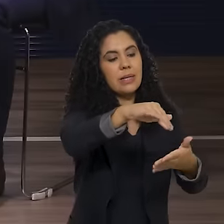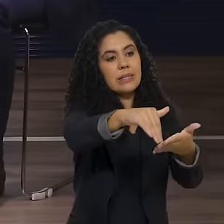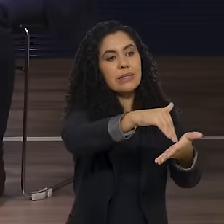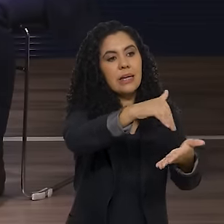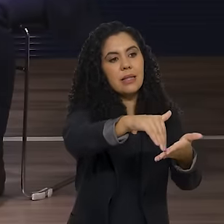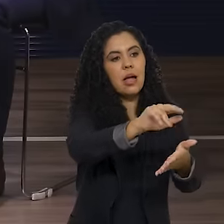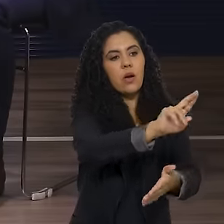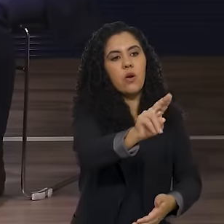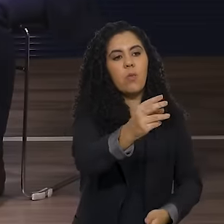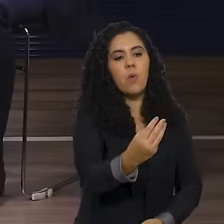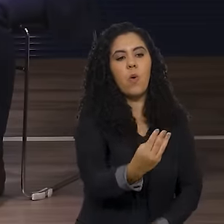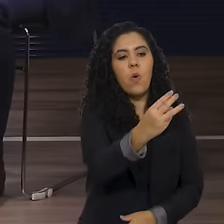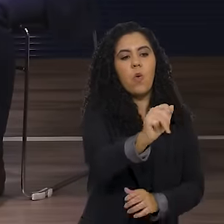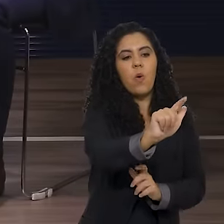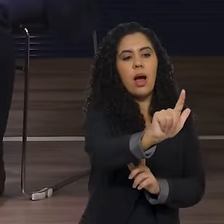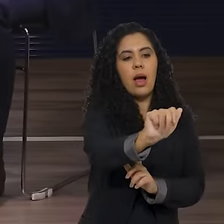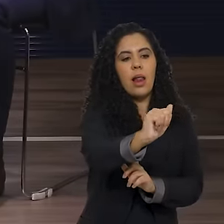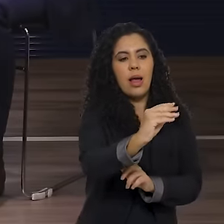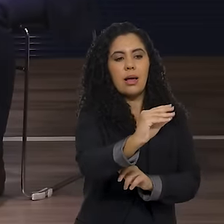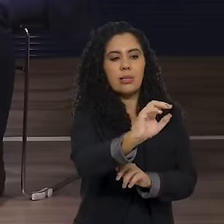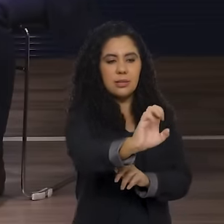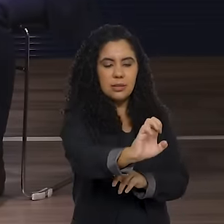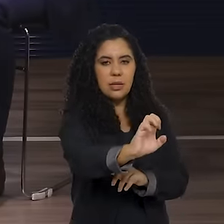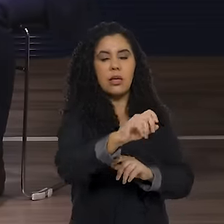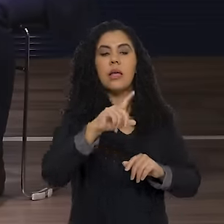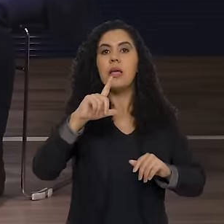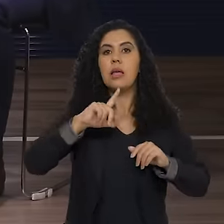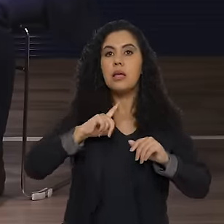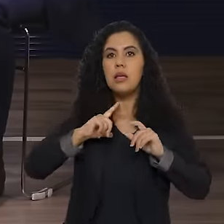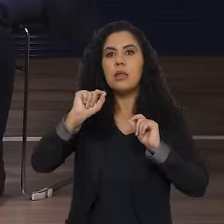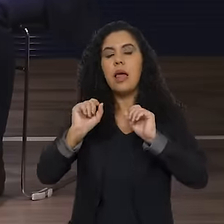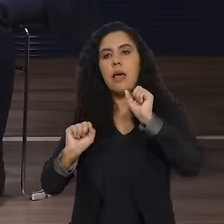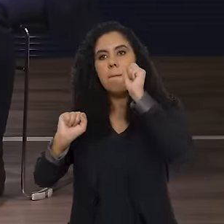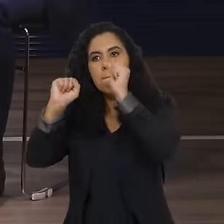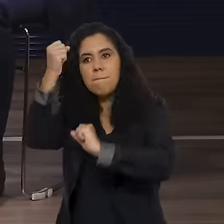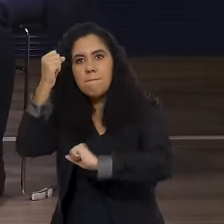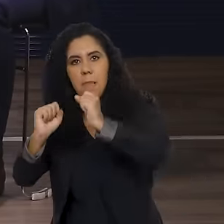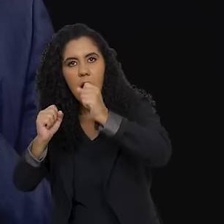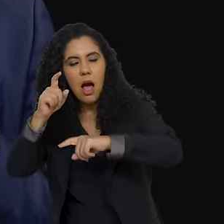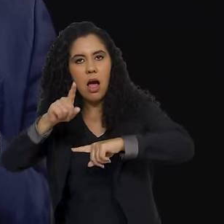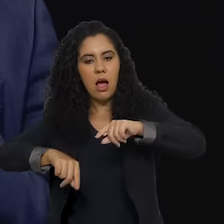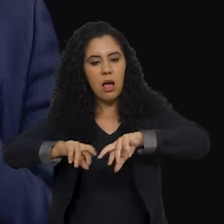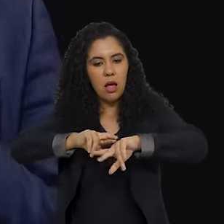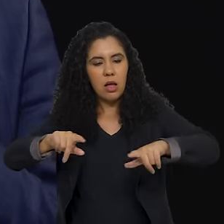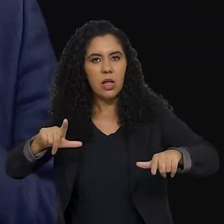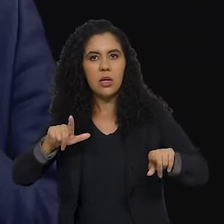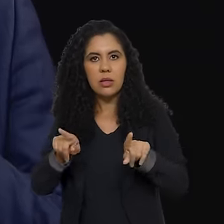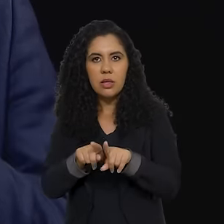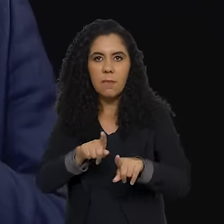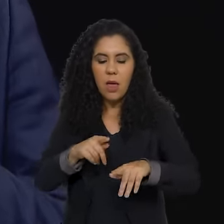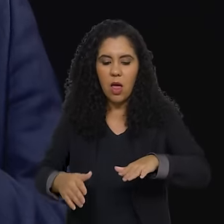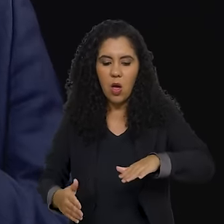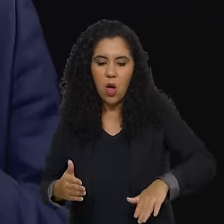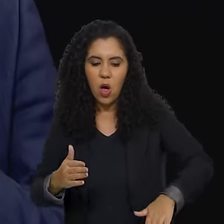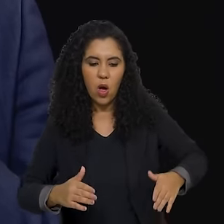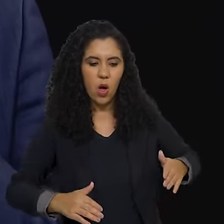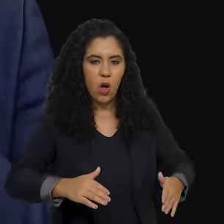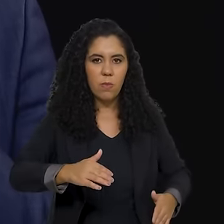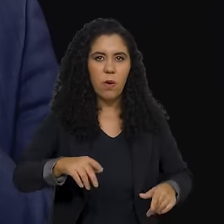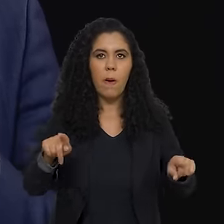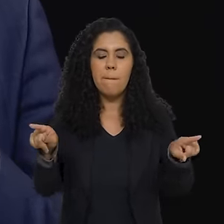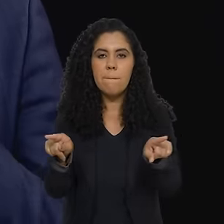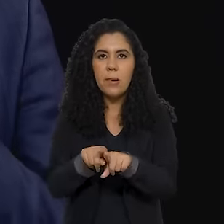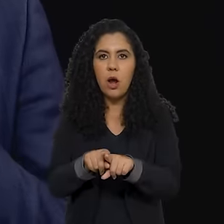Wallace Moreira, o mapeamento das cadeias de máquinas e equipamentos agrícolas, de robôs para a indústria